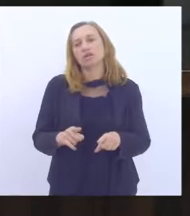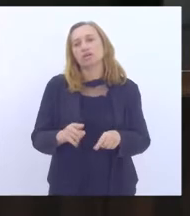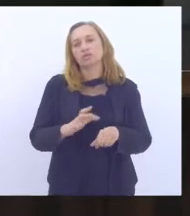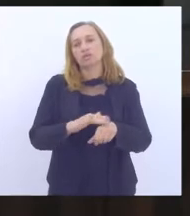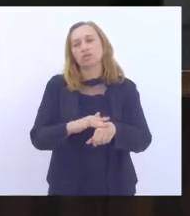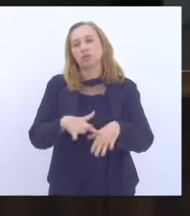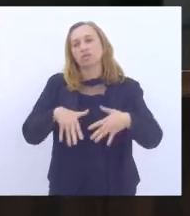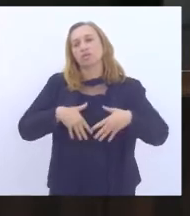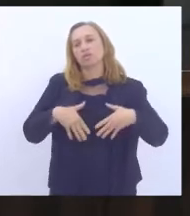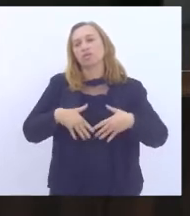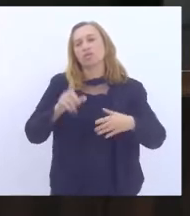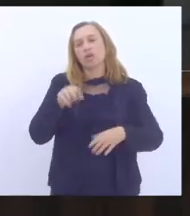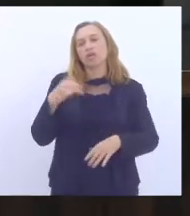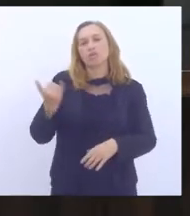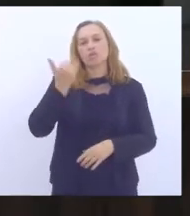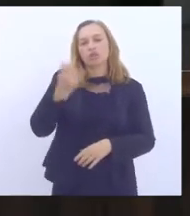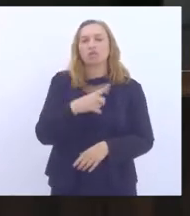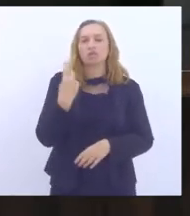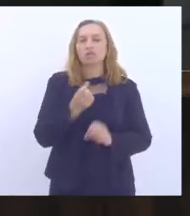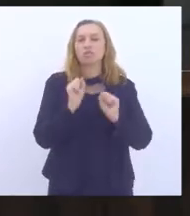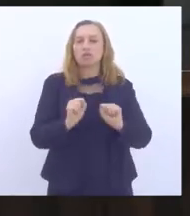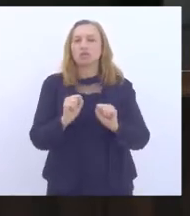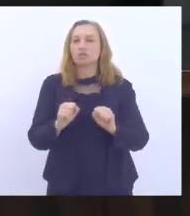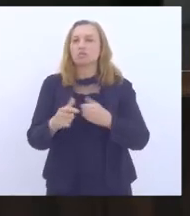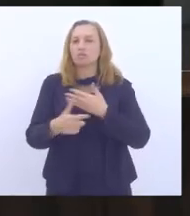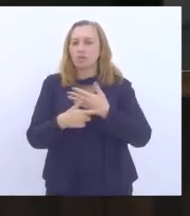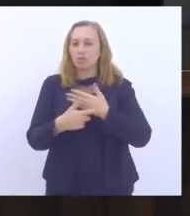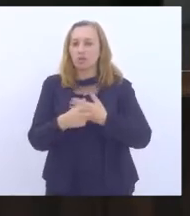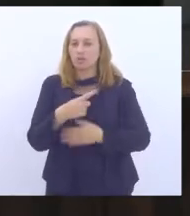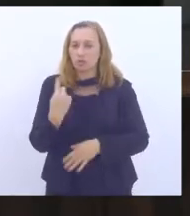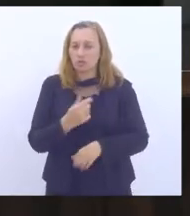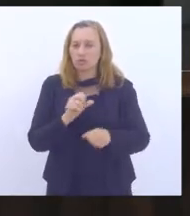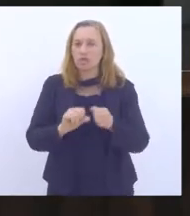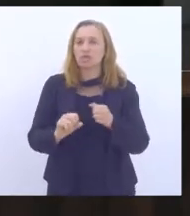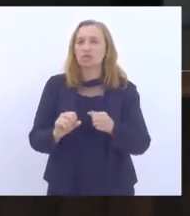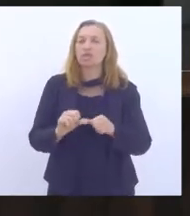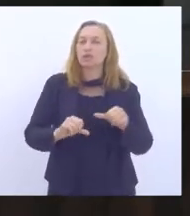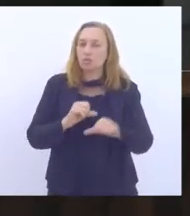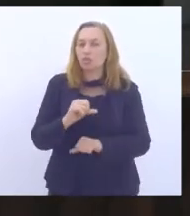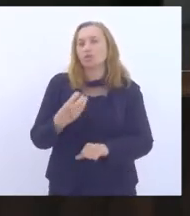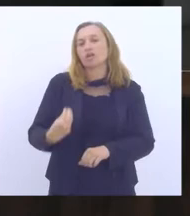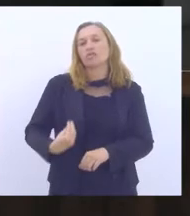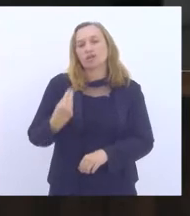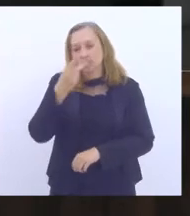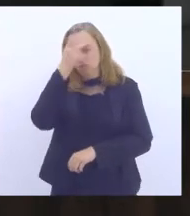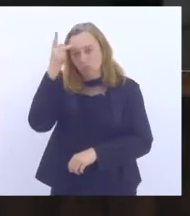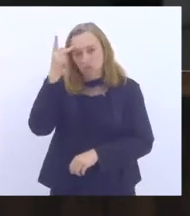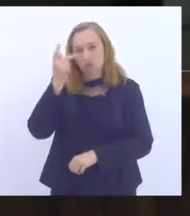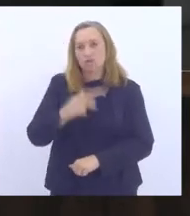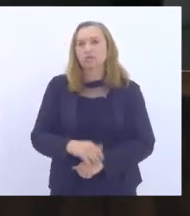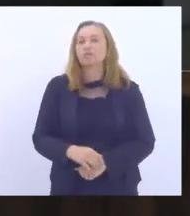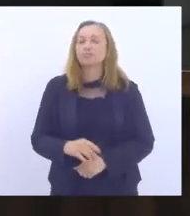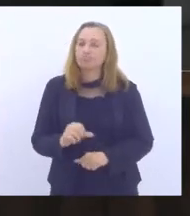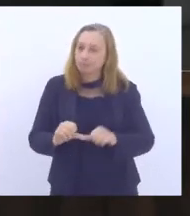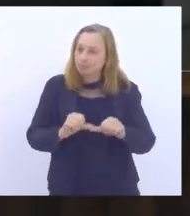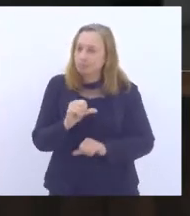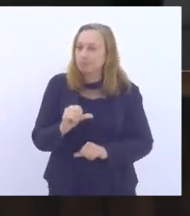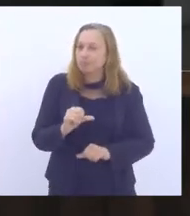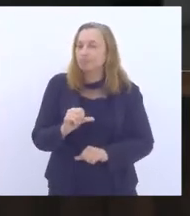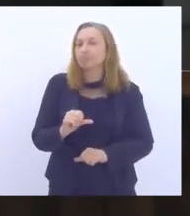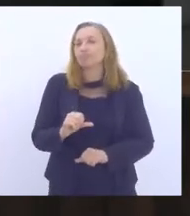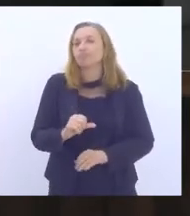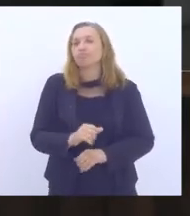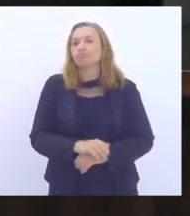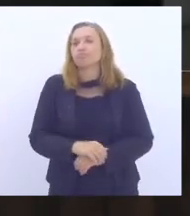então é muito muito importante que a gente possa fazer a nossa parte que isso se muda a vida das pessoas Isso muda